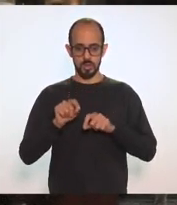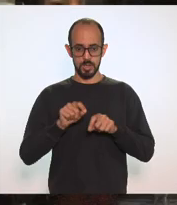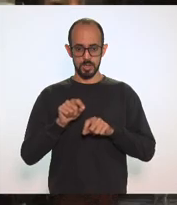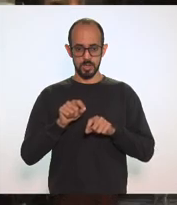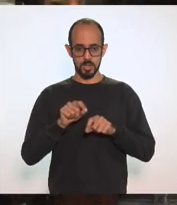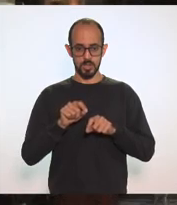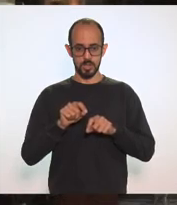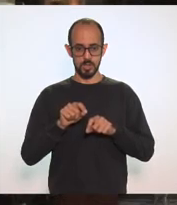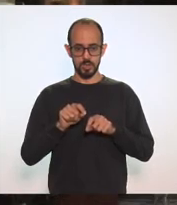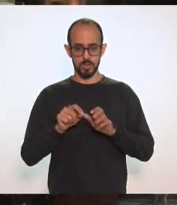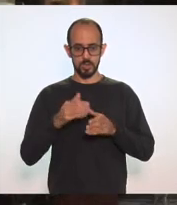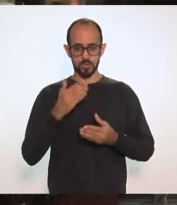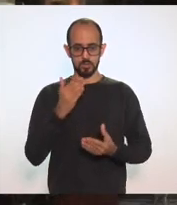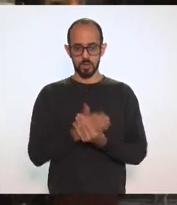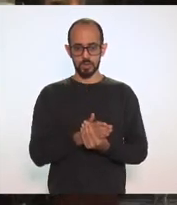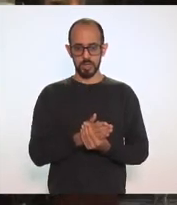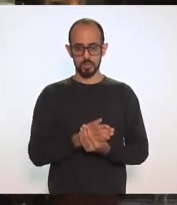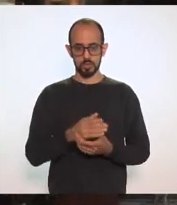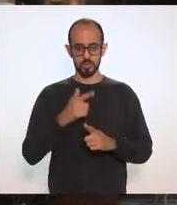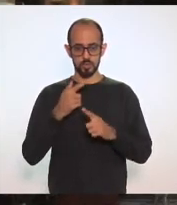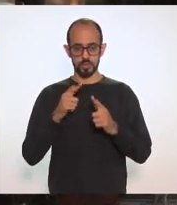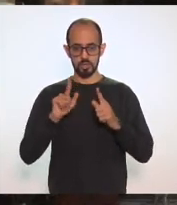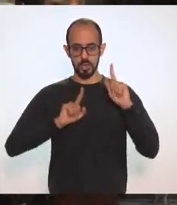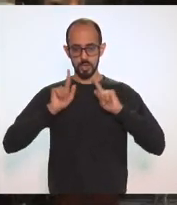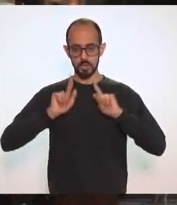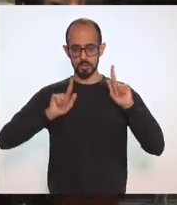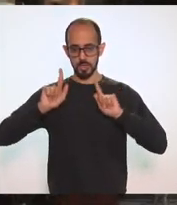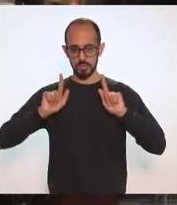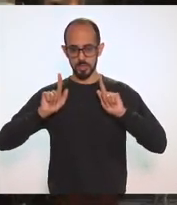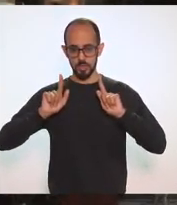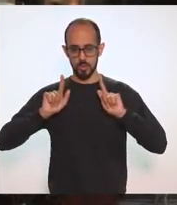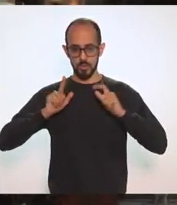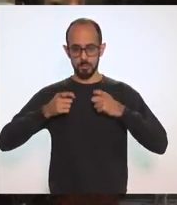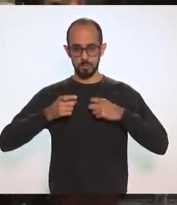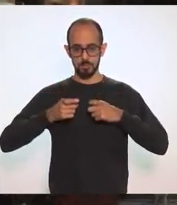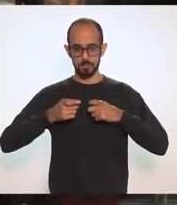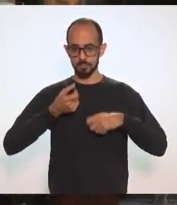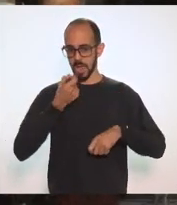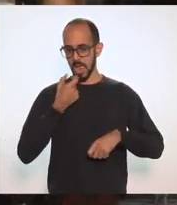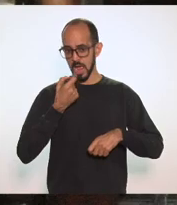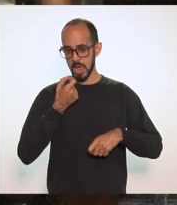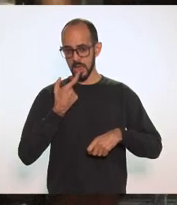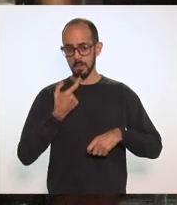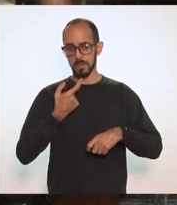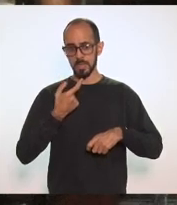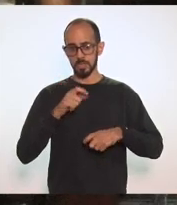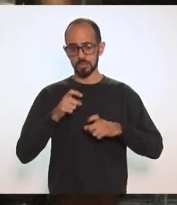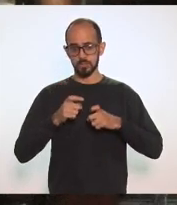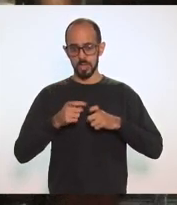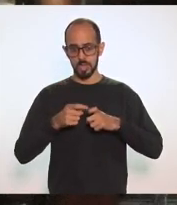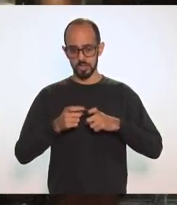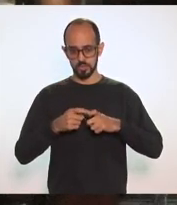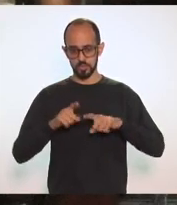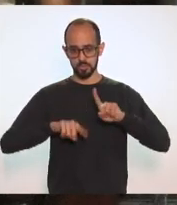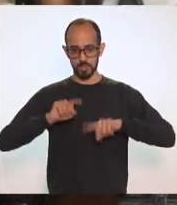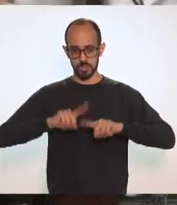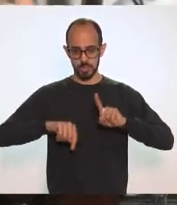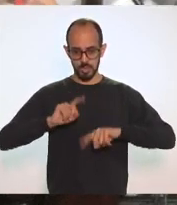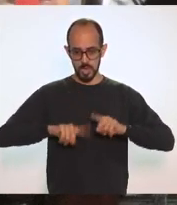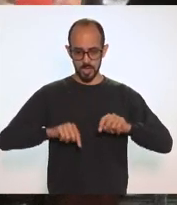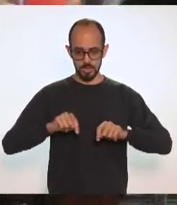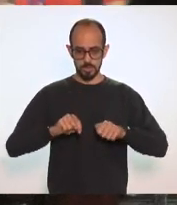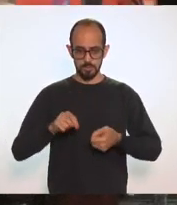para aquisição de insumos médico-hospitalares, medicamentos, equipamentos de proteção individual, EPI, higienos alimentícios em curso com a